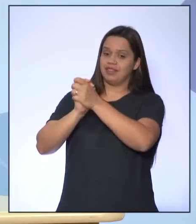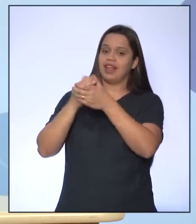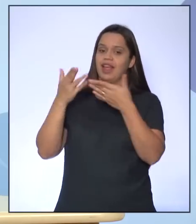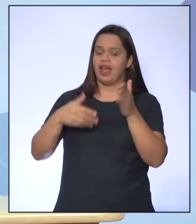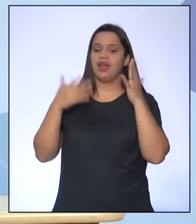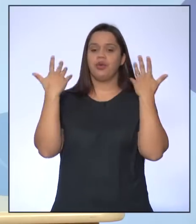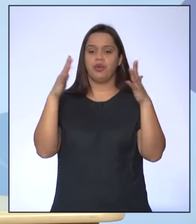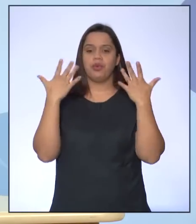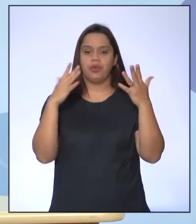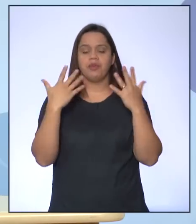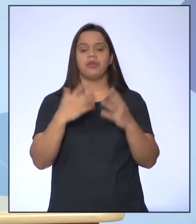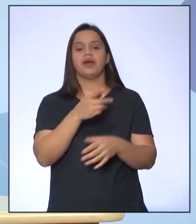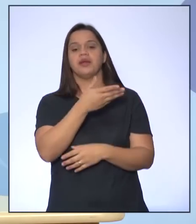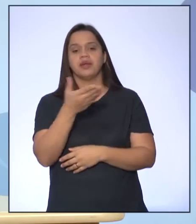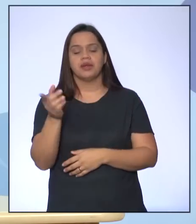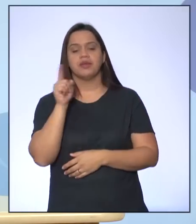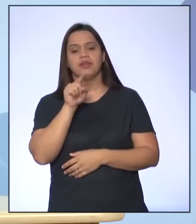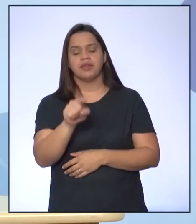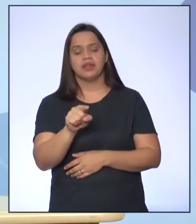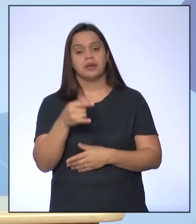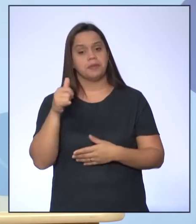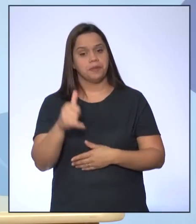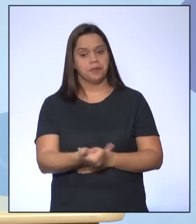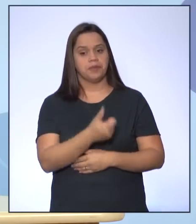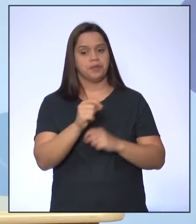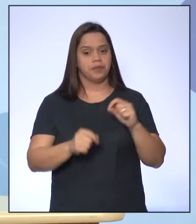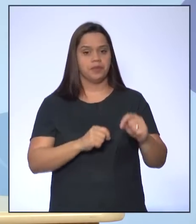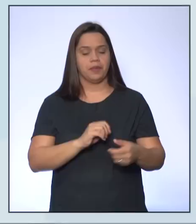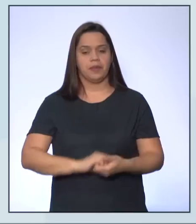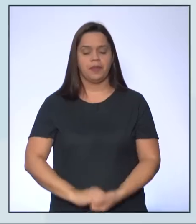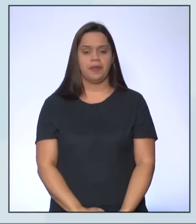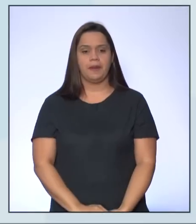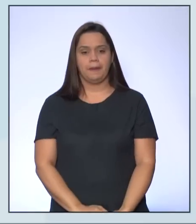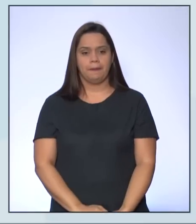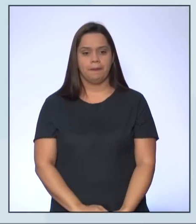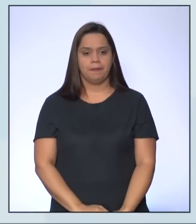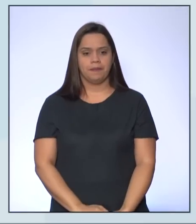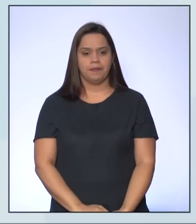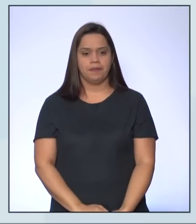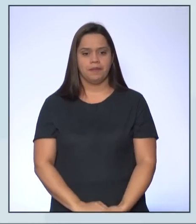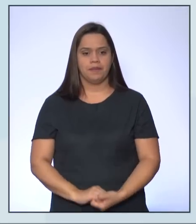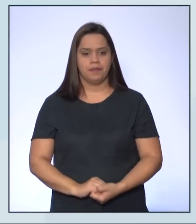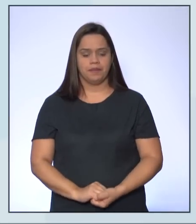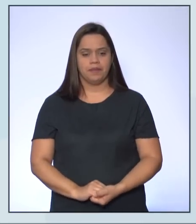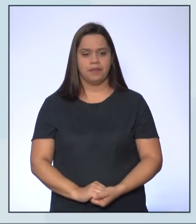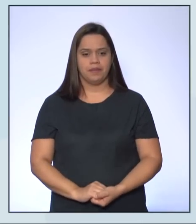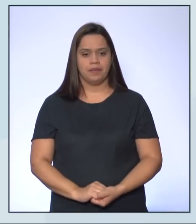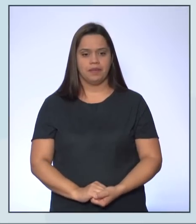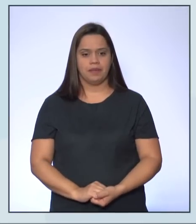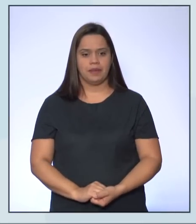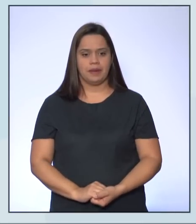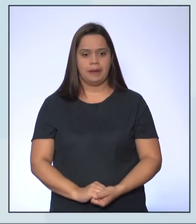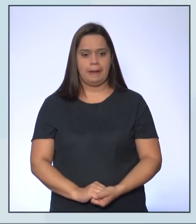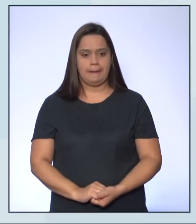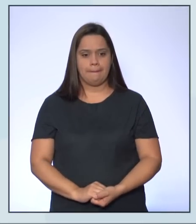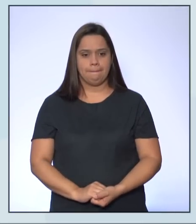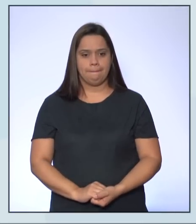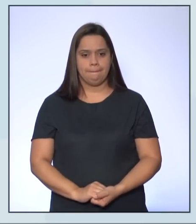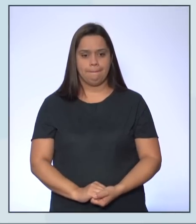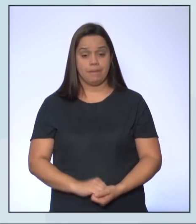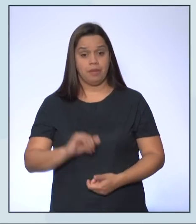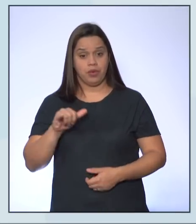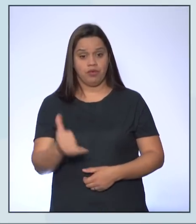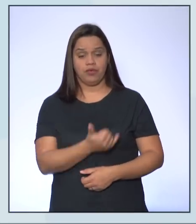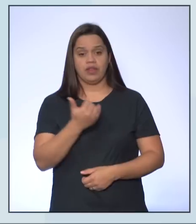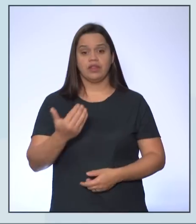E aproveitando, vou colocar aqui na tela. Aproveitando essa fonte oral,